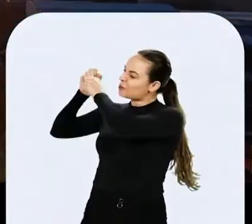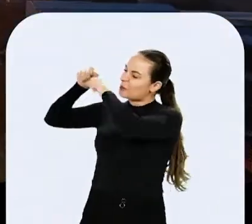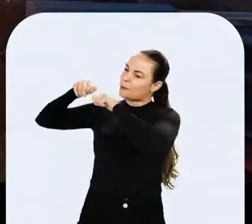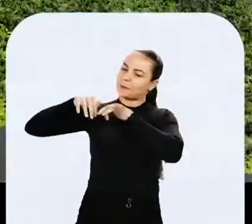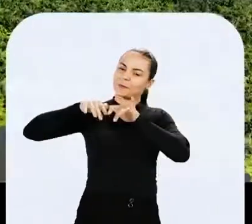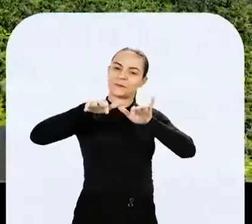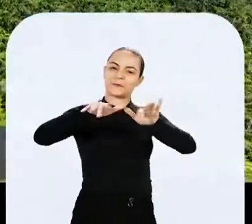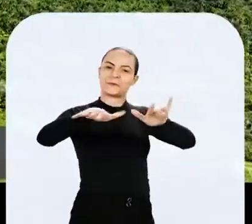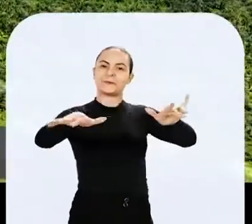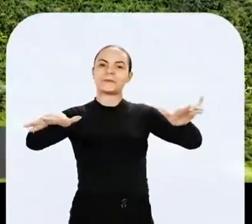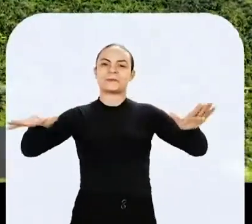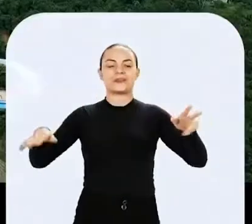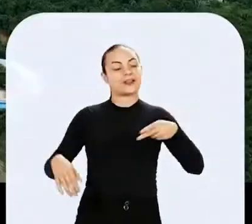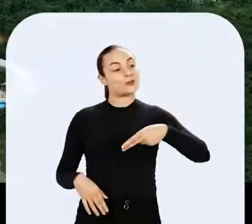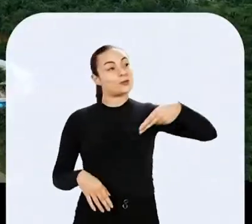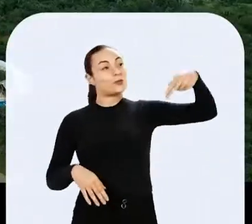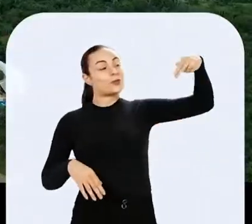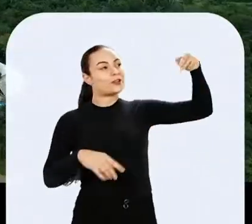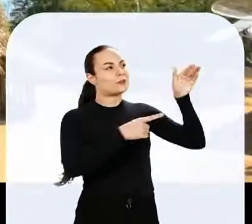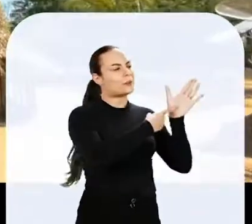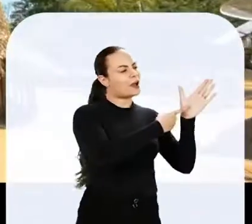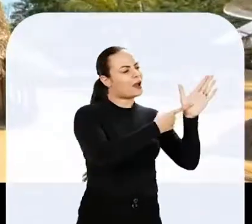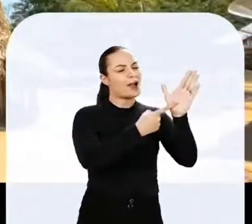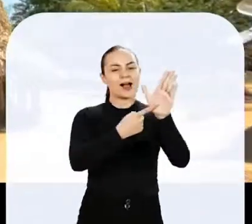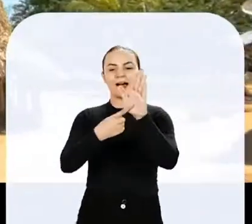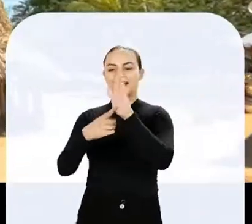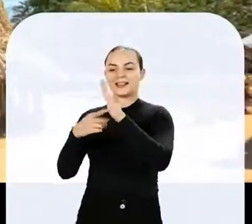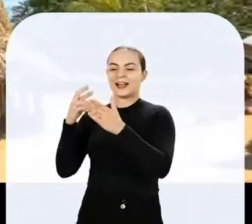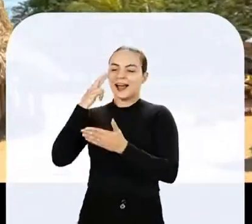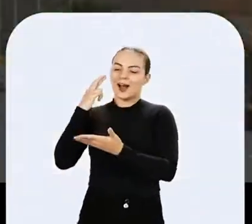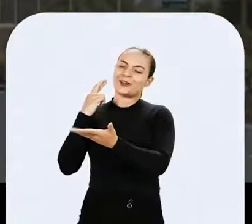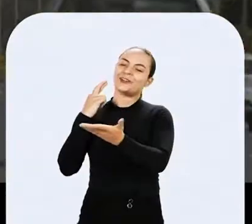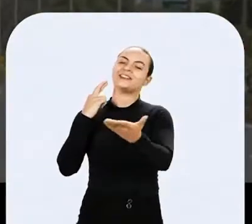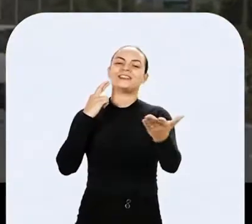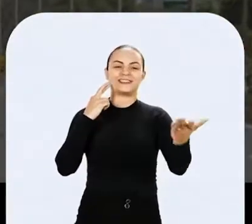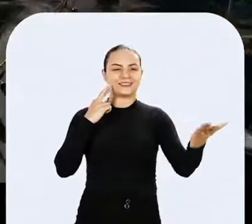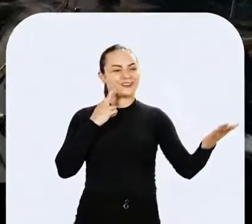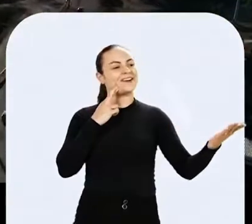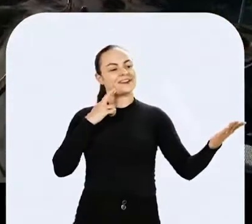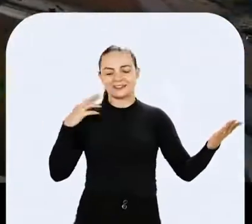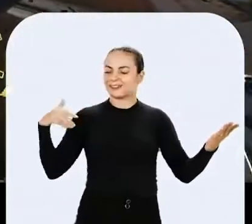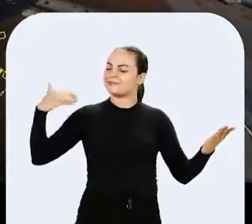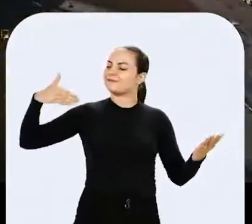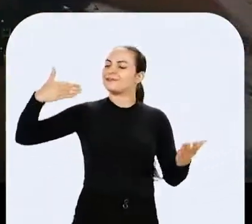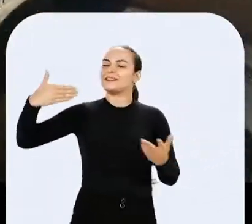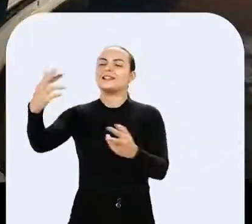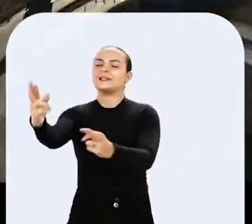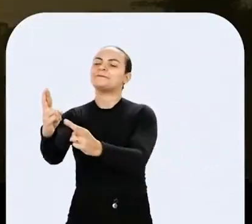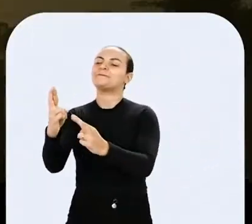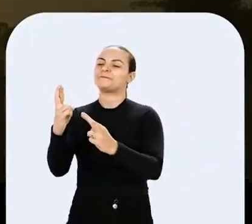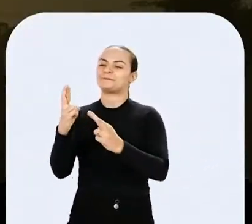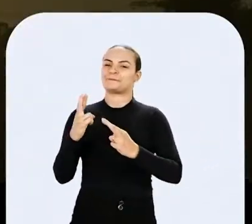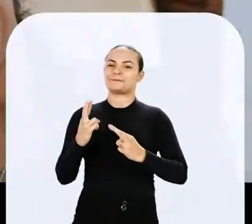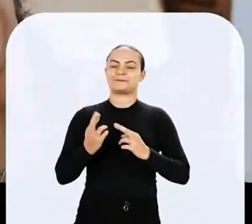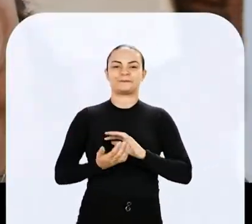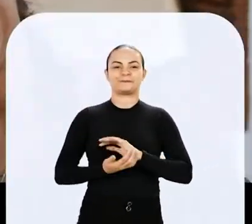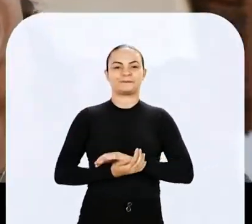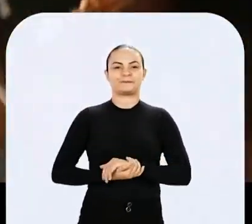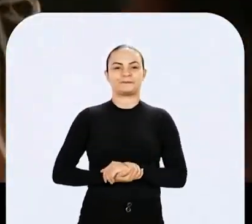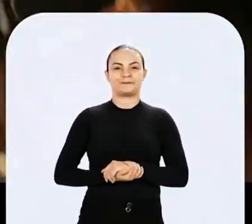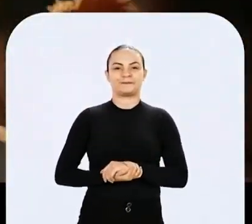era. É no norte que se revela. A Rondônia que foi, que é e a que se espera.